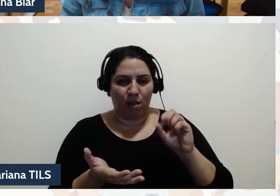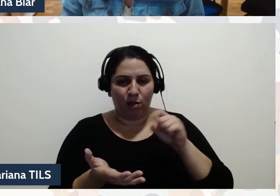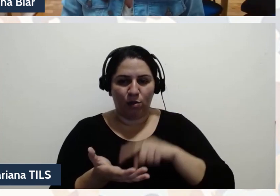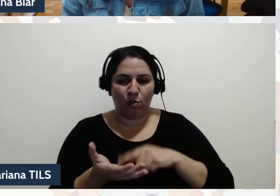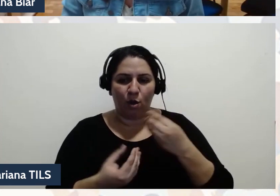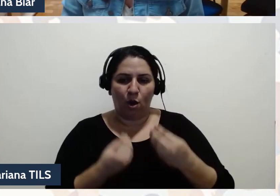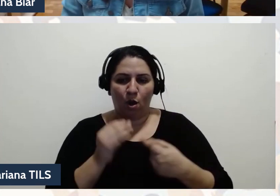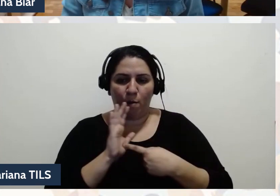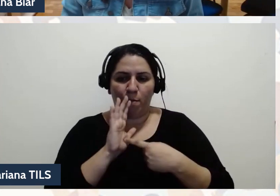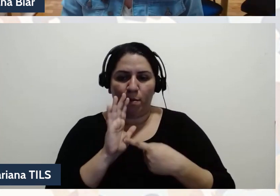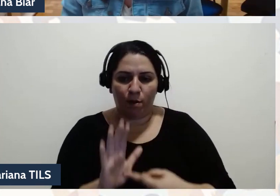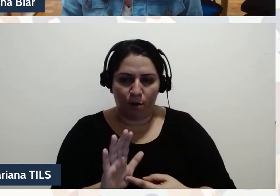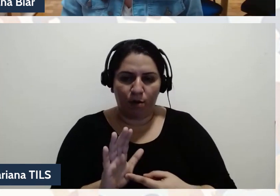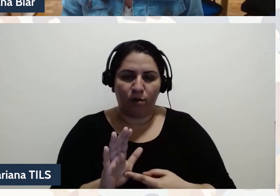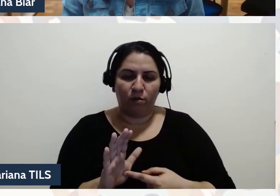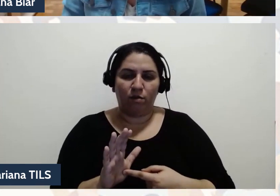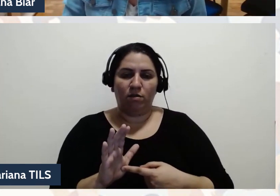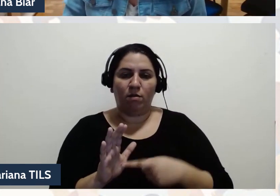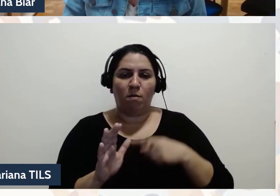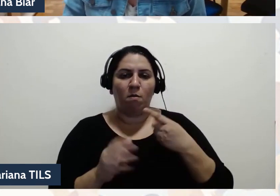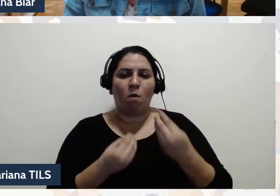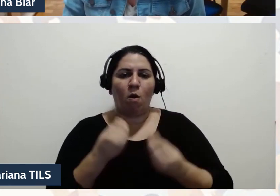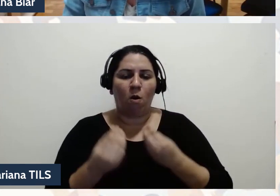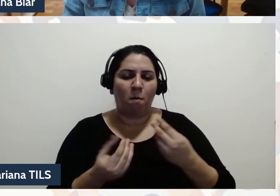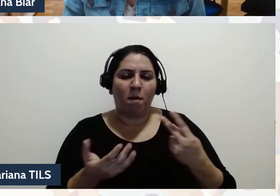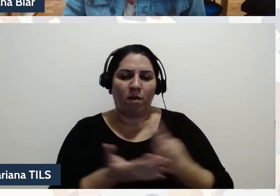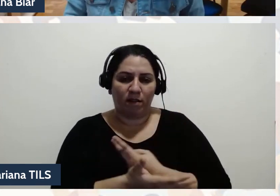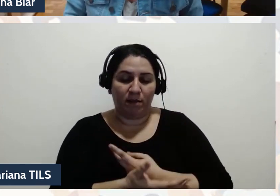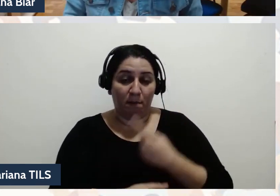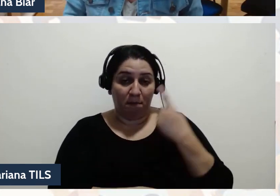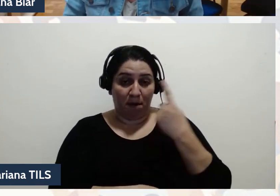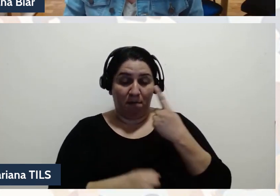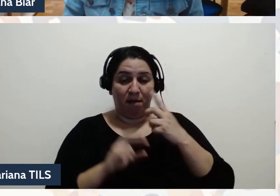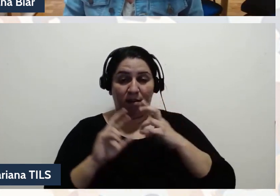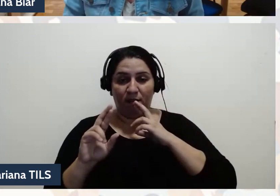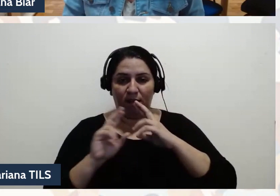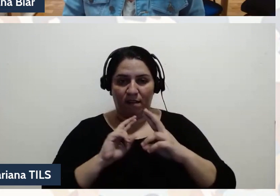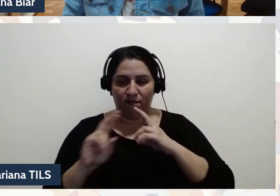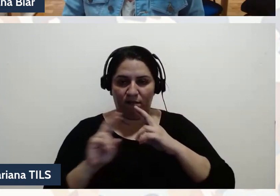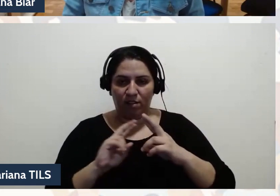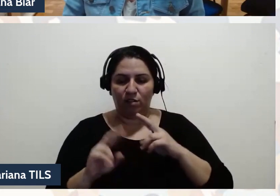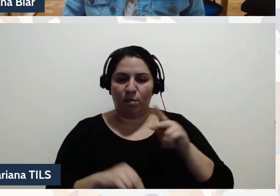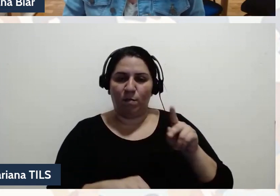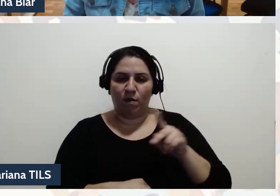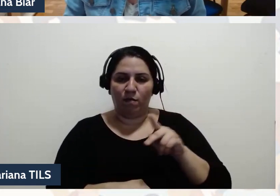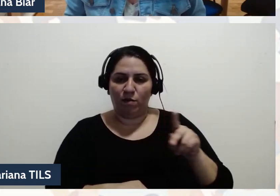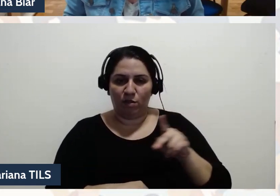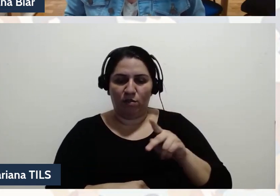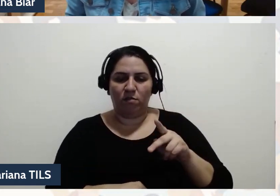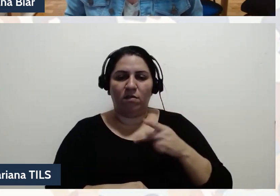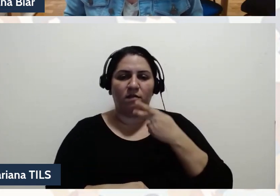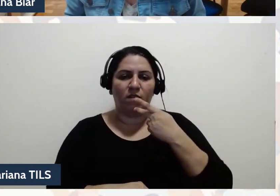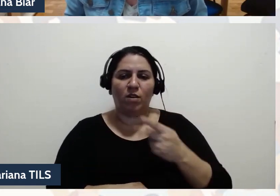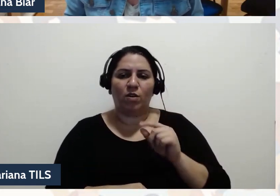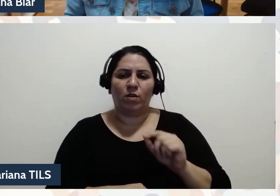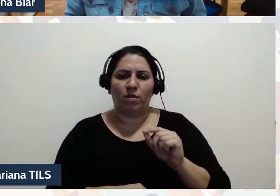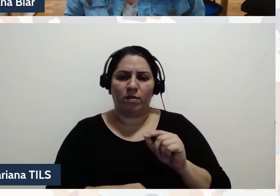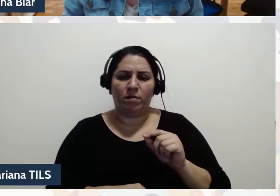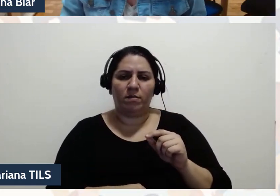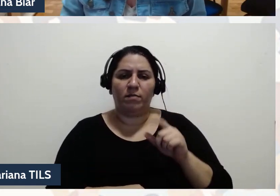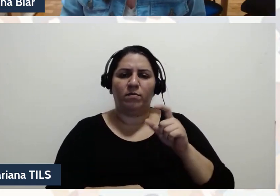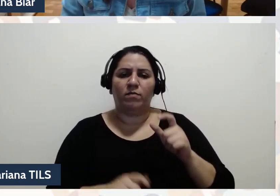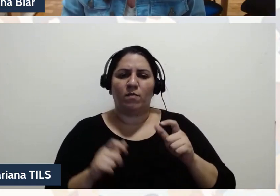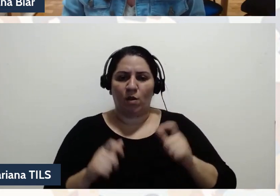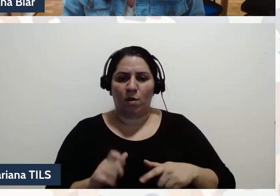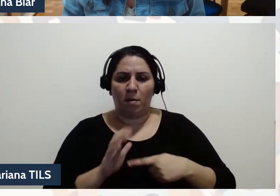foram aparecendo nas entrevistas, né? Na primeira entrevista da professora, a questão colonial patriarcal